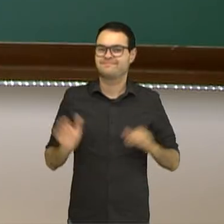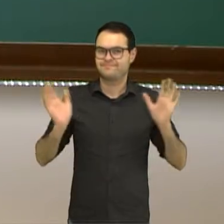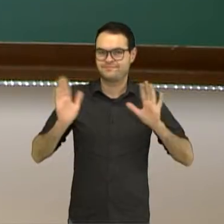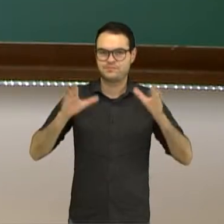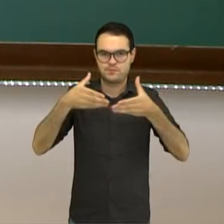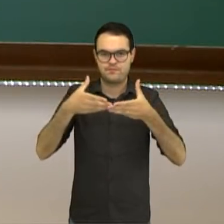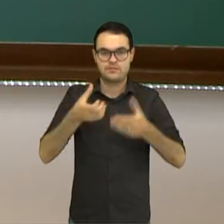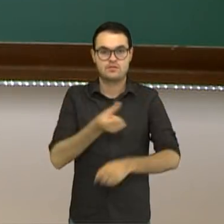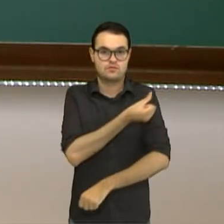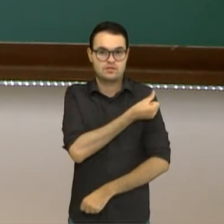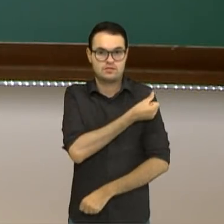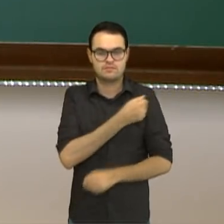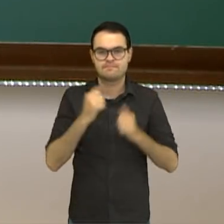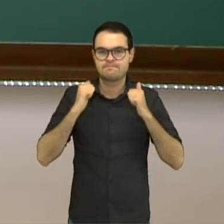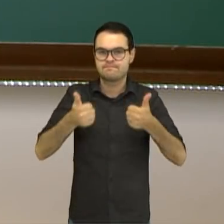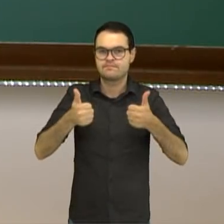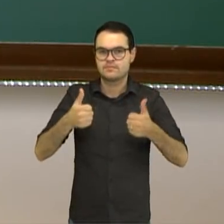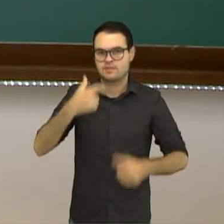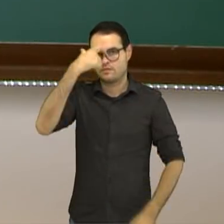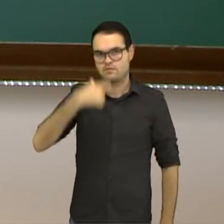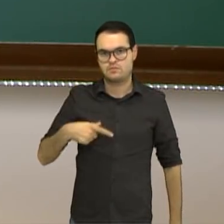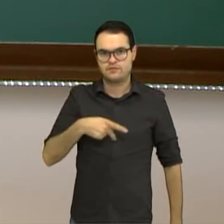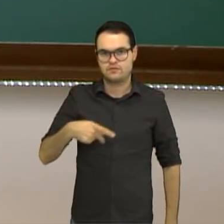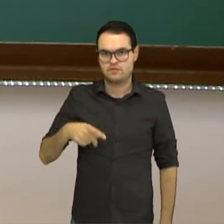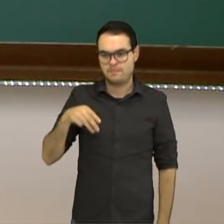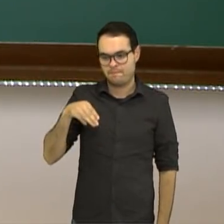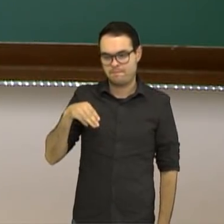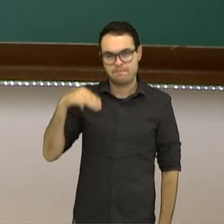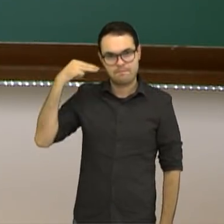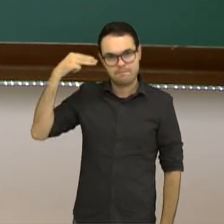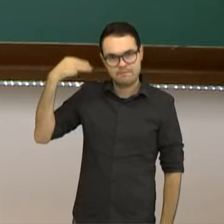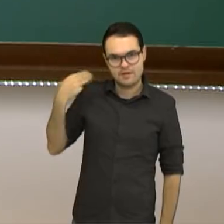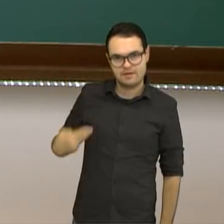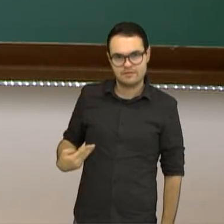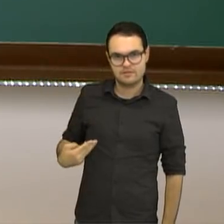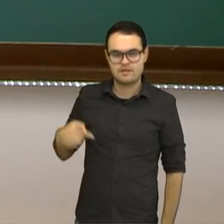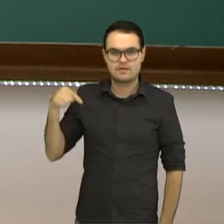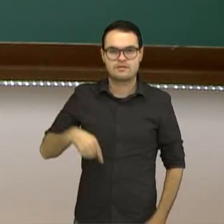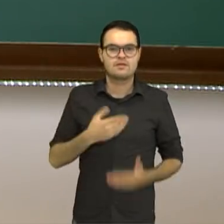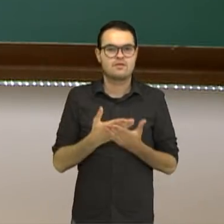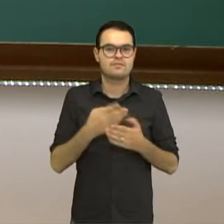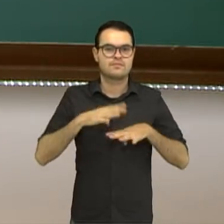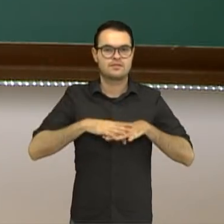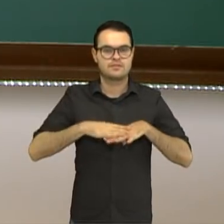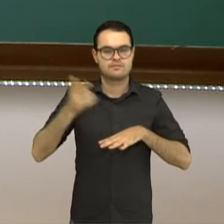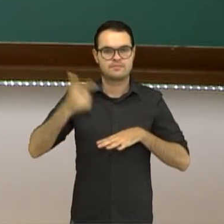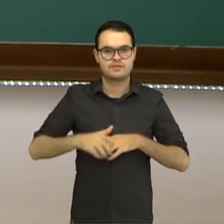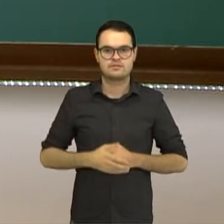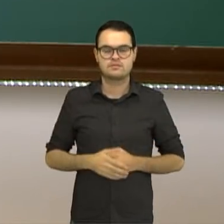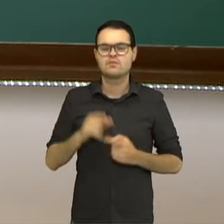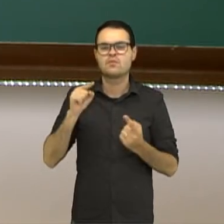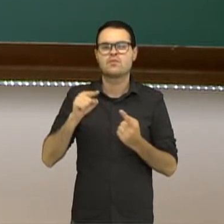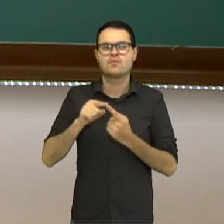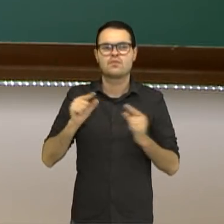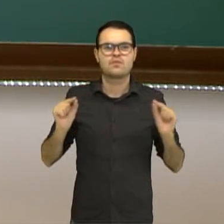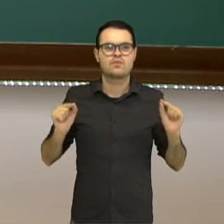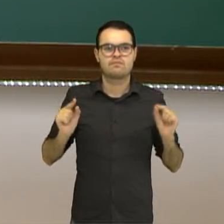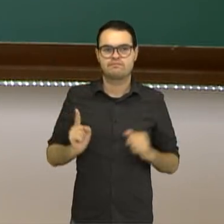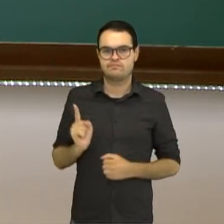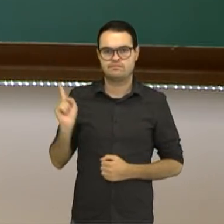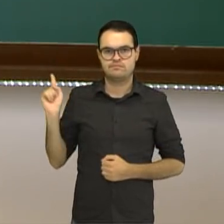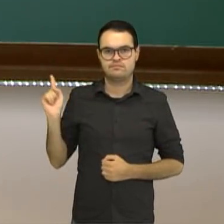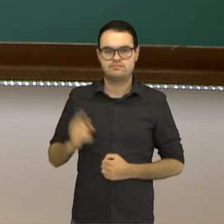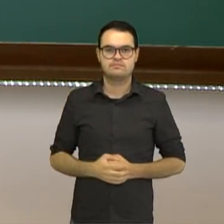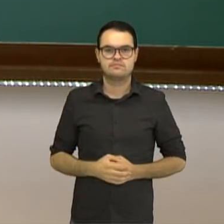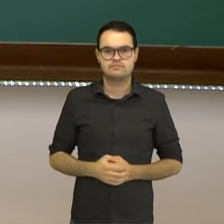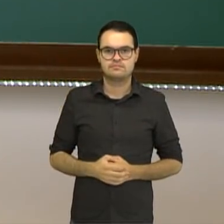Olá, estudantes do sexto ano, tudo bem? Sou a professora Marita e a gente está aqui para uma aula de matemática. Qual o nosso objetivo? Nosso objetivo